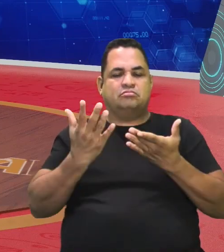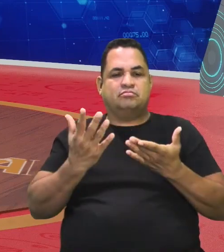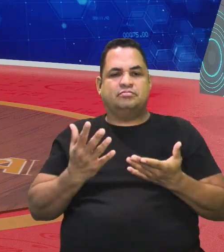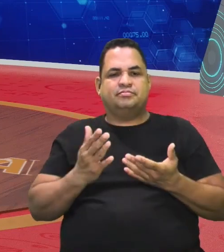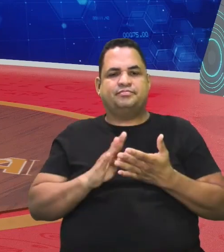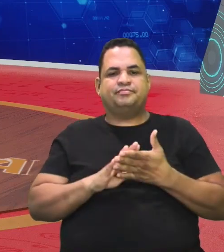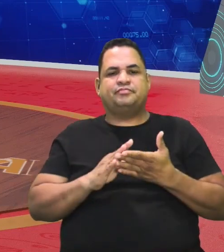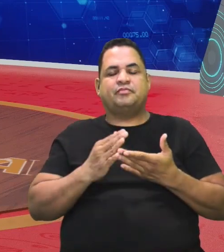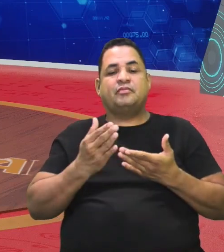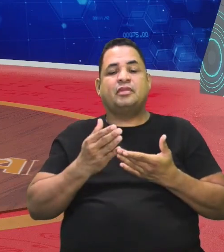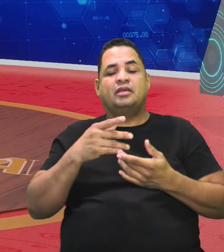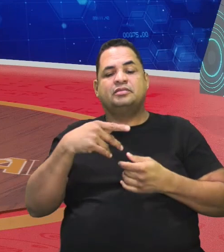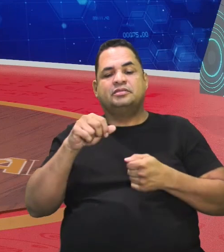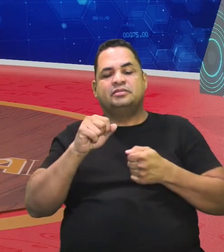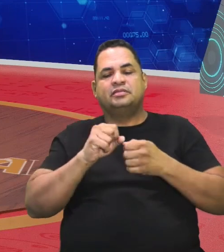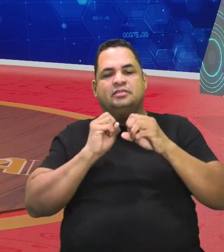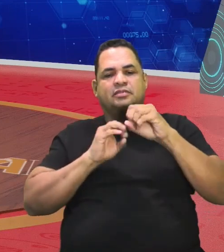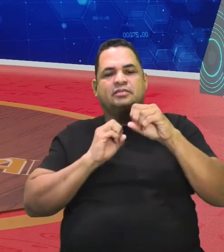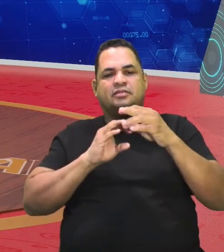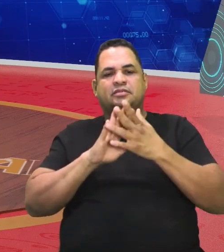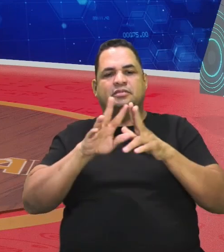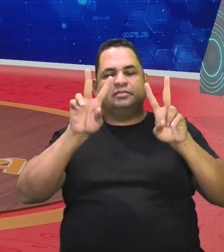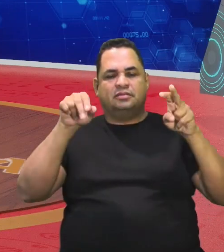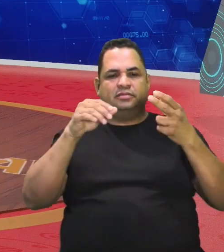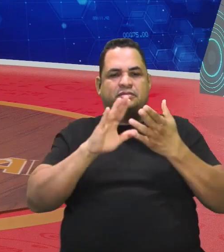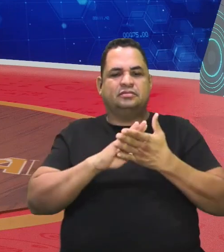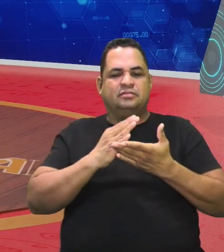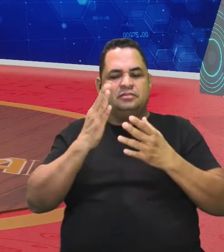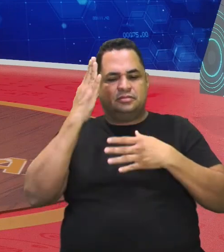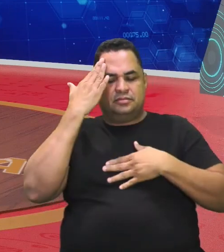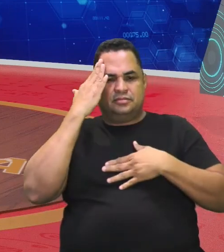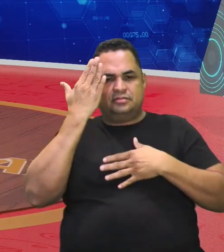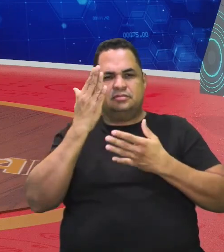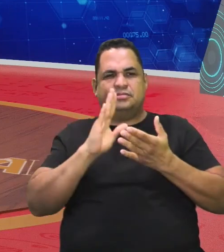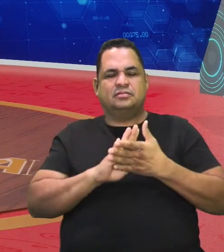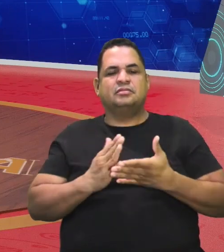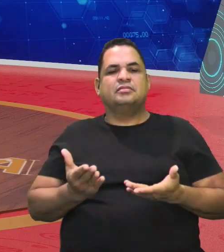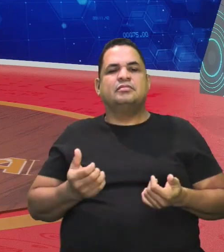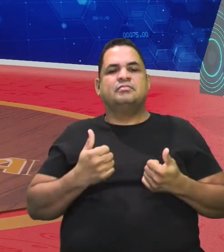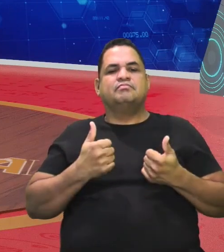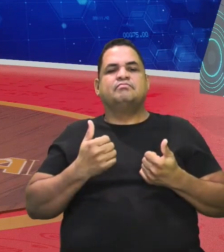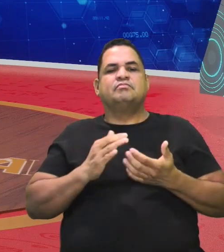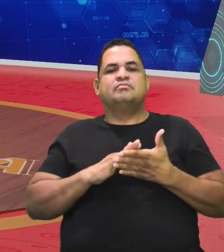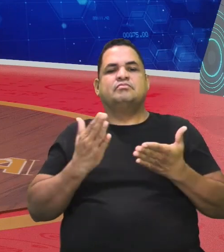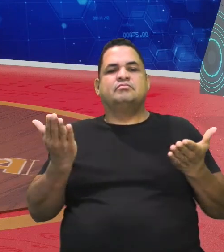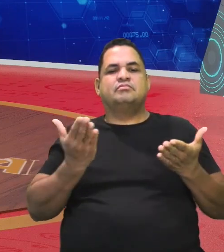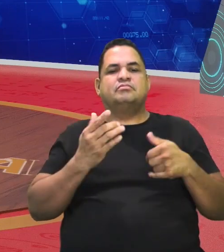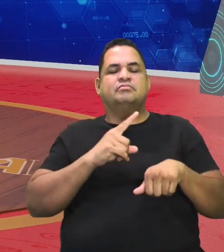vez, e a gente vai abordando aí os temas e vocês vão compreendendo com certeza, tá?